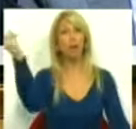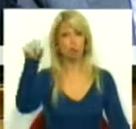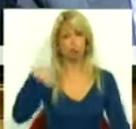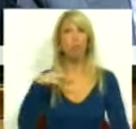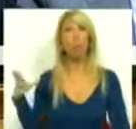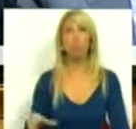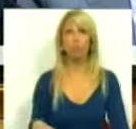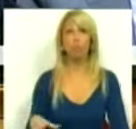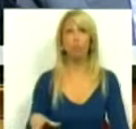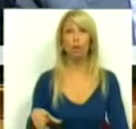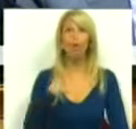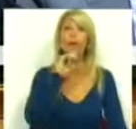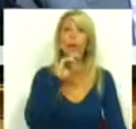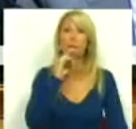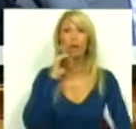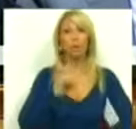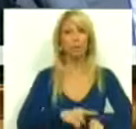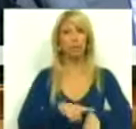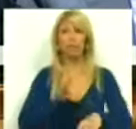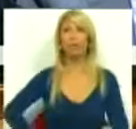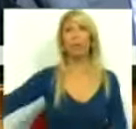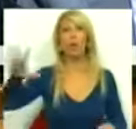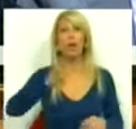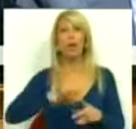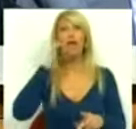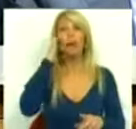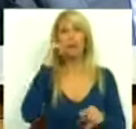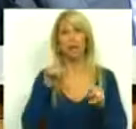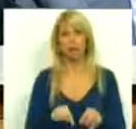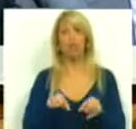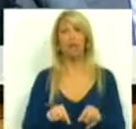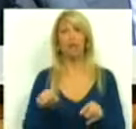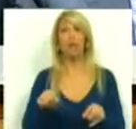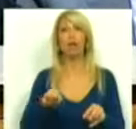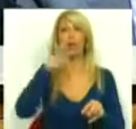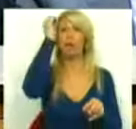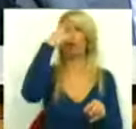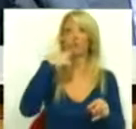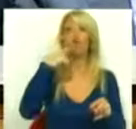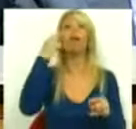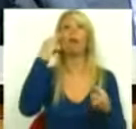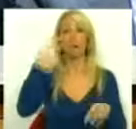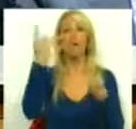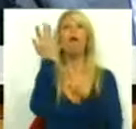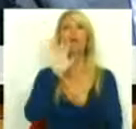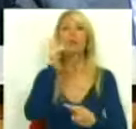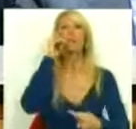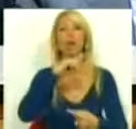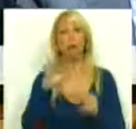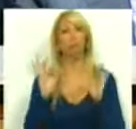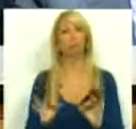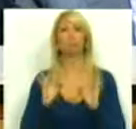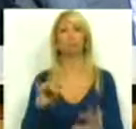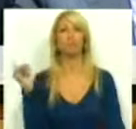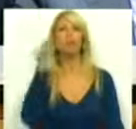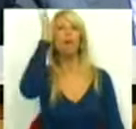Portugal capaz de, numa hora crítica da nossa história, dar o exemplo, essa instituição era, seguramente, a militar, ou